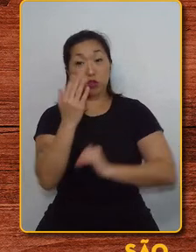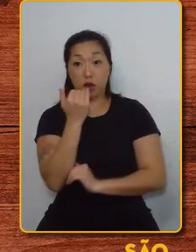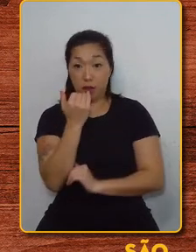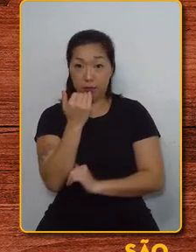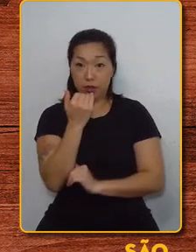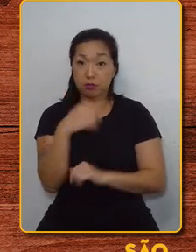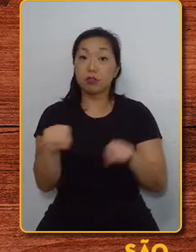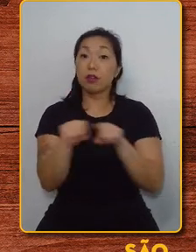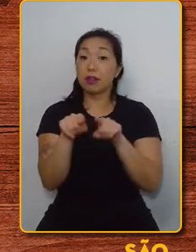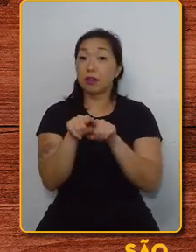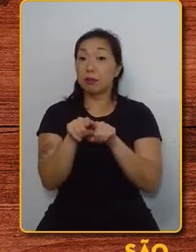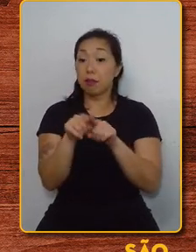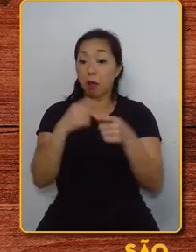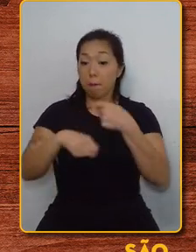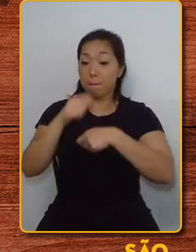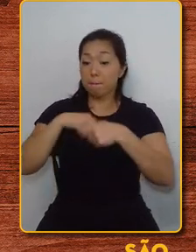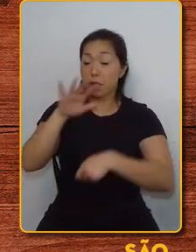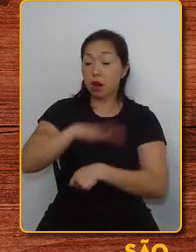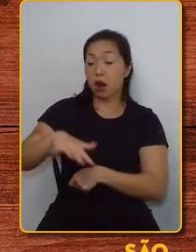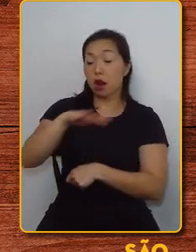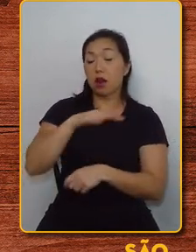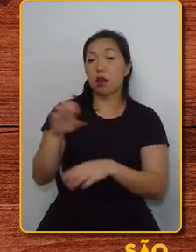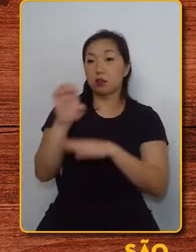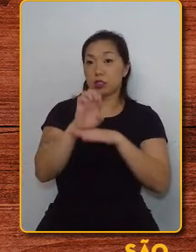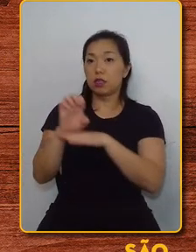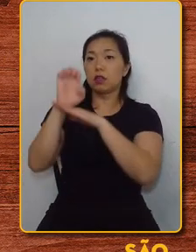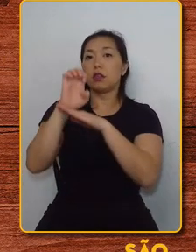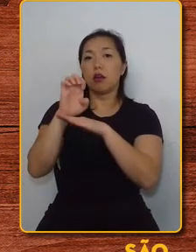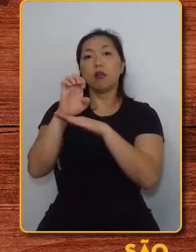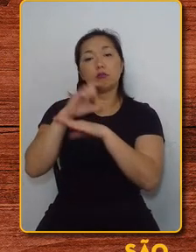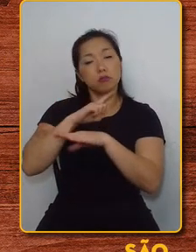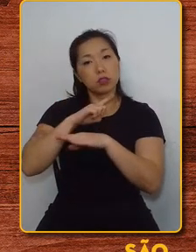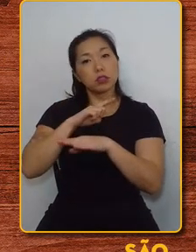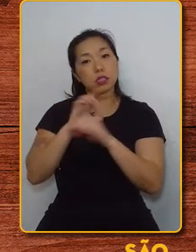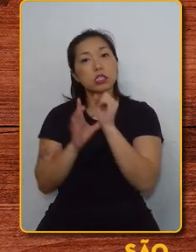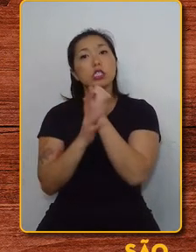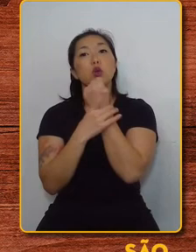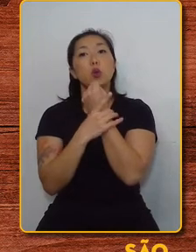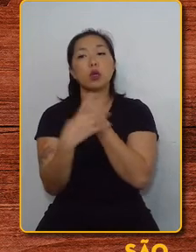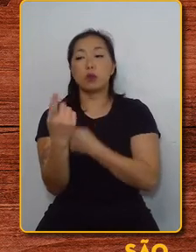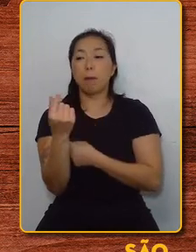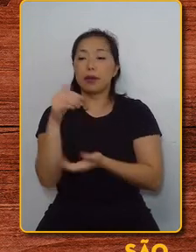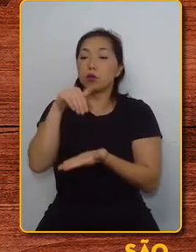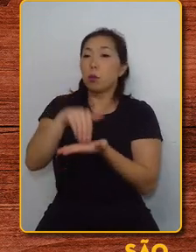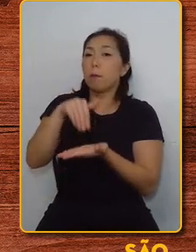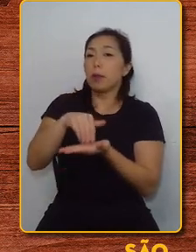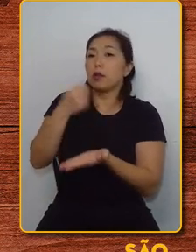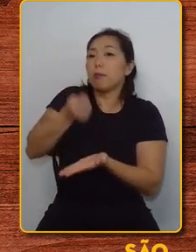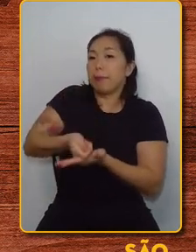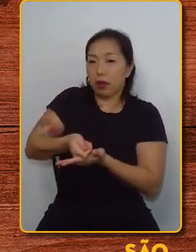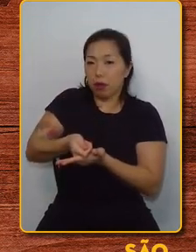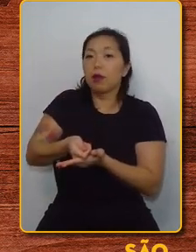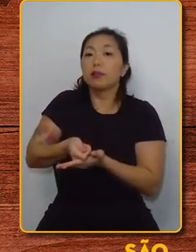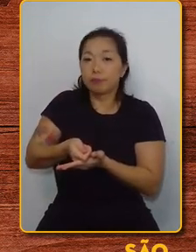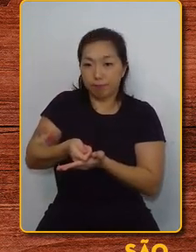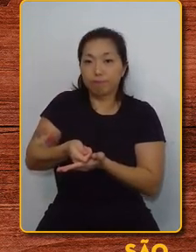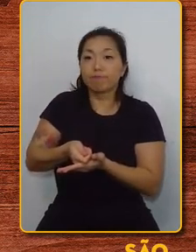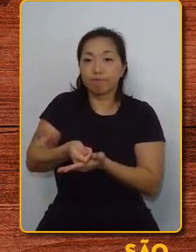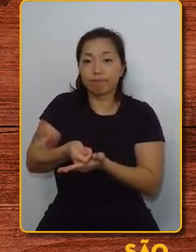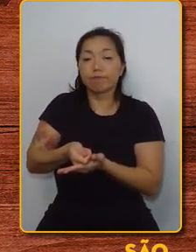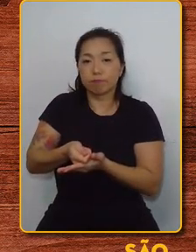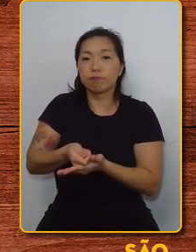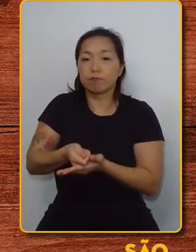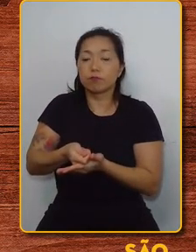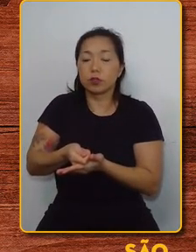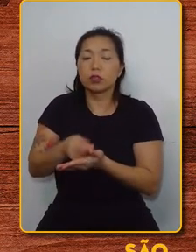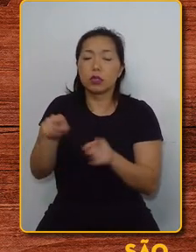estatal, que garanta preço mínimo, que foi a experiência com a Tereza Cantura e Graziana, a Conab cumpriu um papel fantástico nisso, e assim